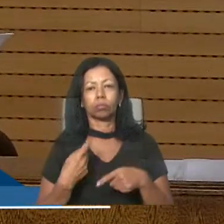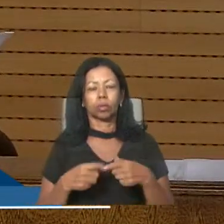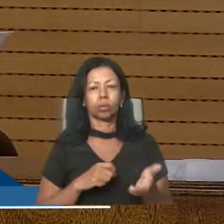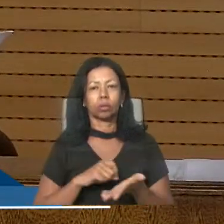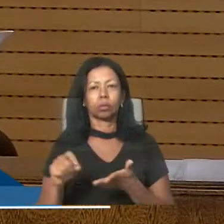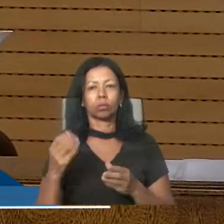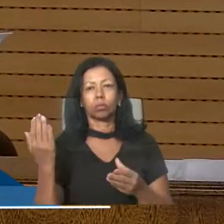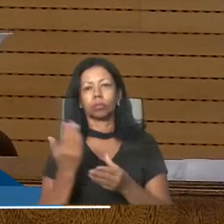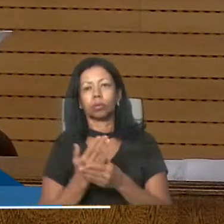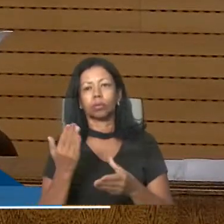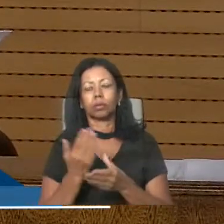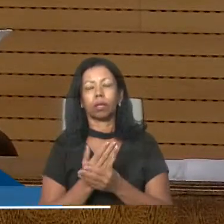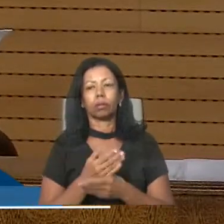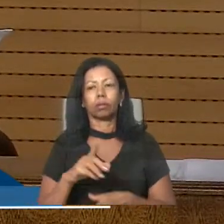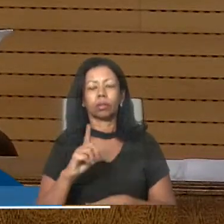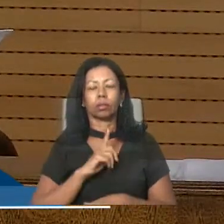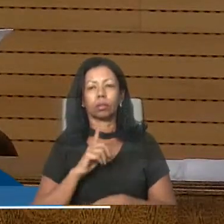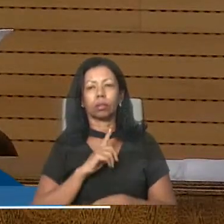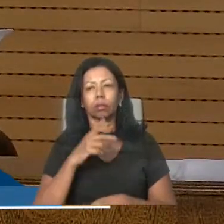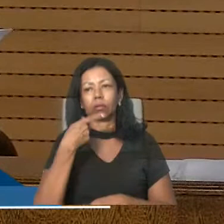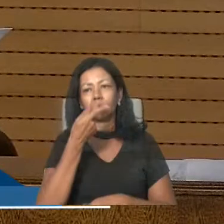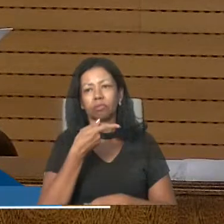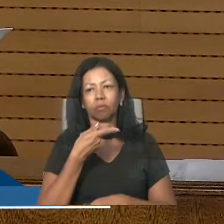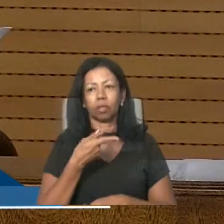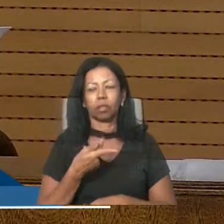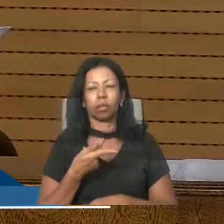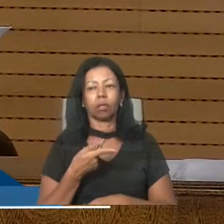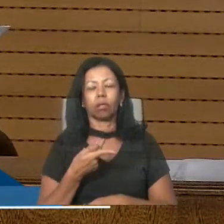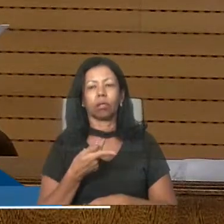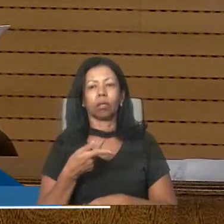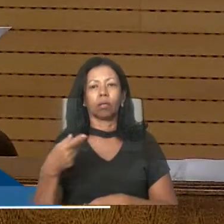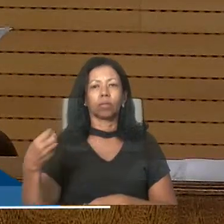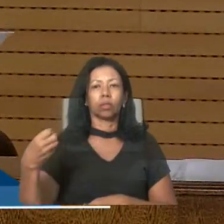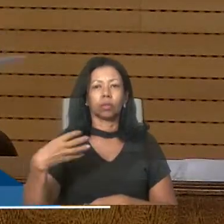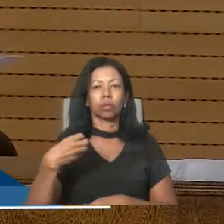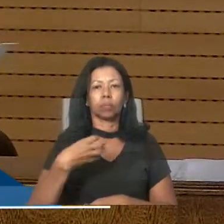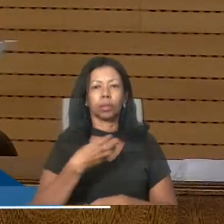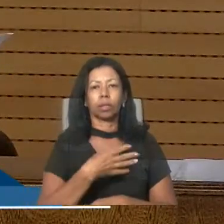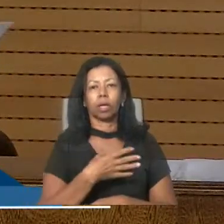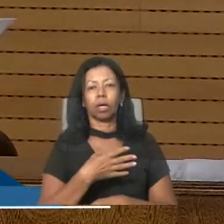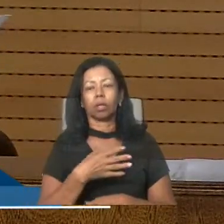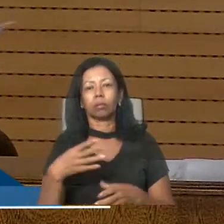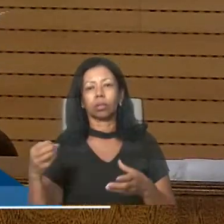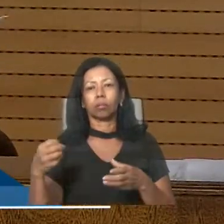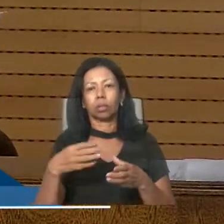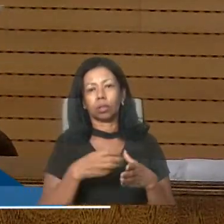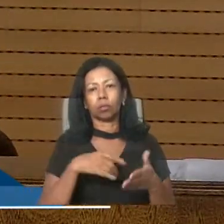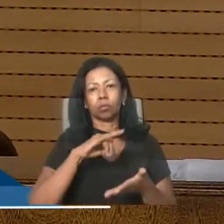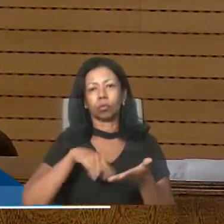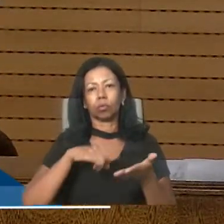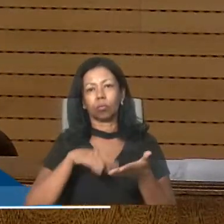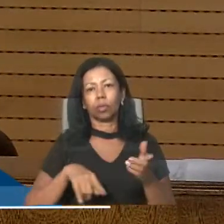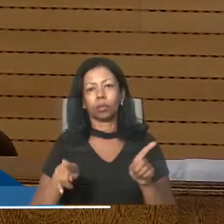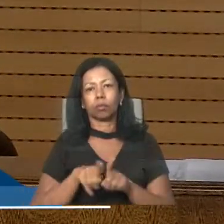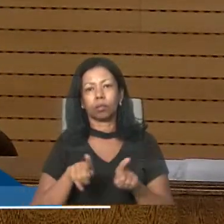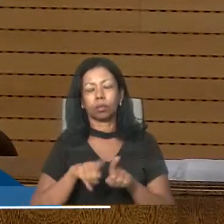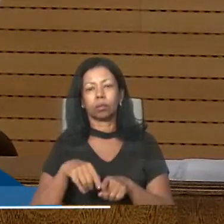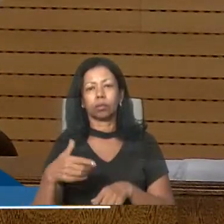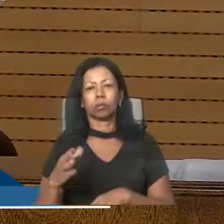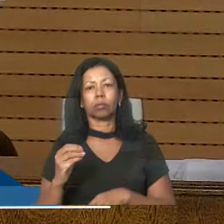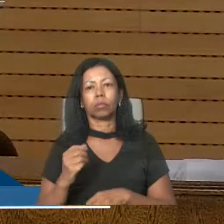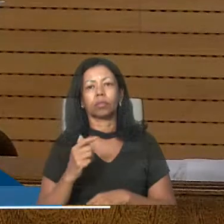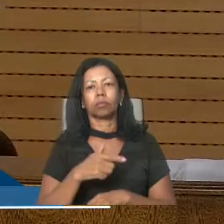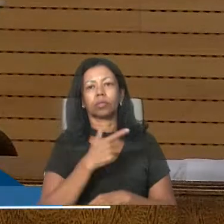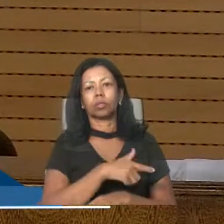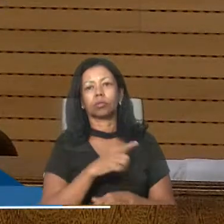do processo em referência, vieram instruídos com os seguintes documentos: PL 12/2022,